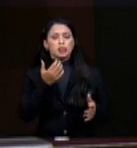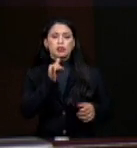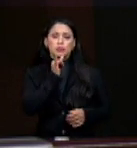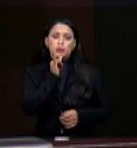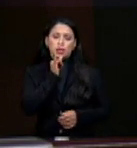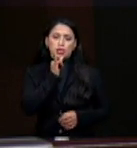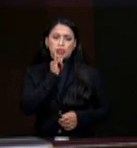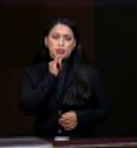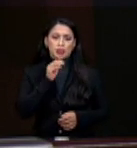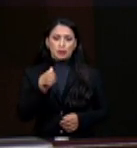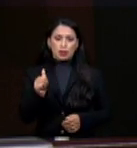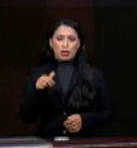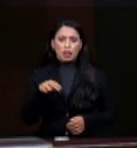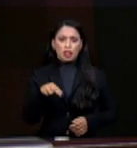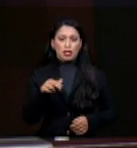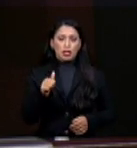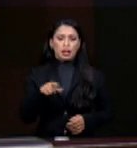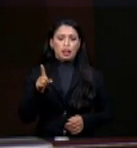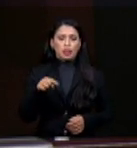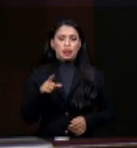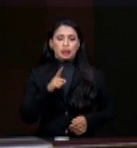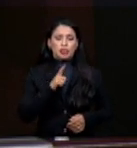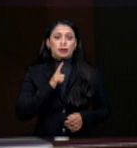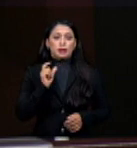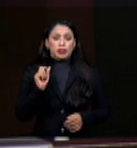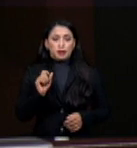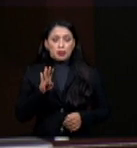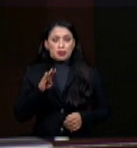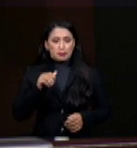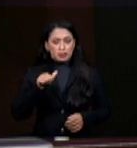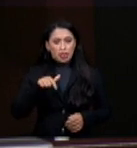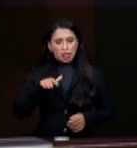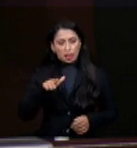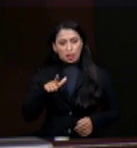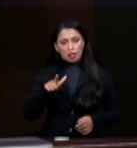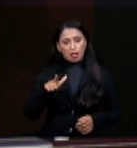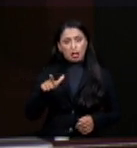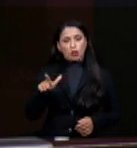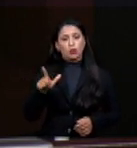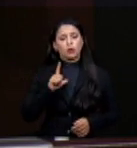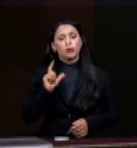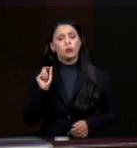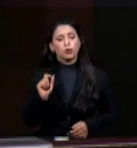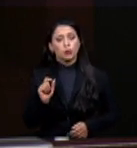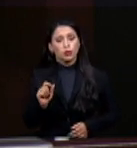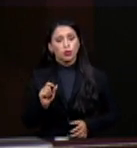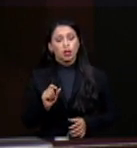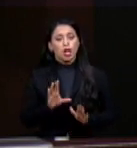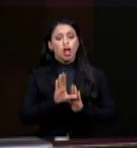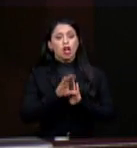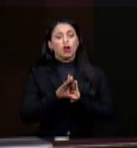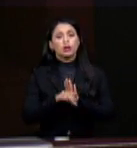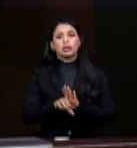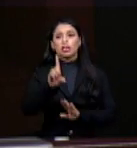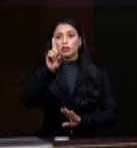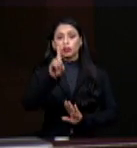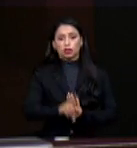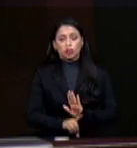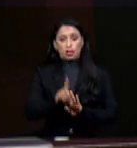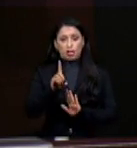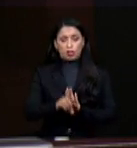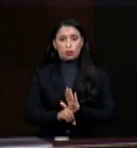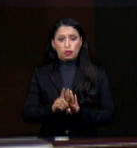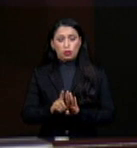o Canadá lidera a resolução bienal sobre eliminação da violência contra a mulher no Conselho de Direitos Humanos da ONU